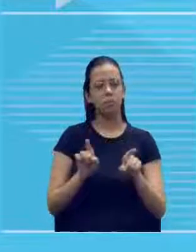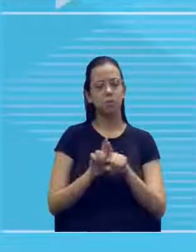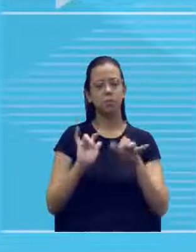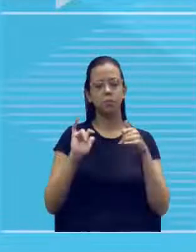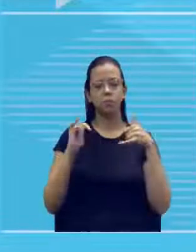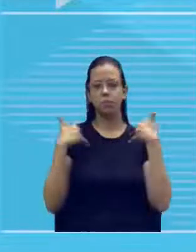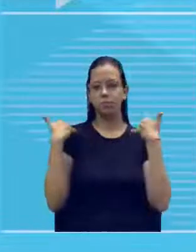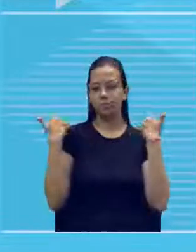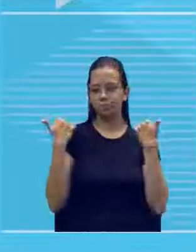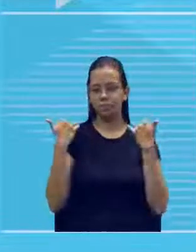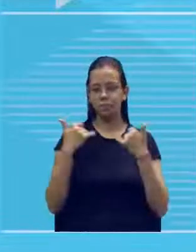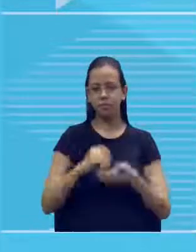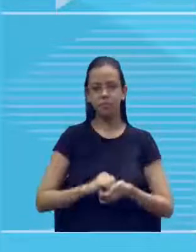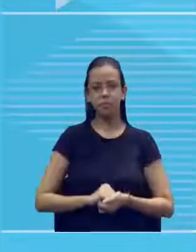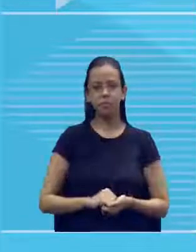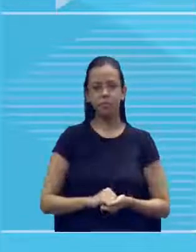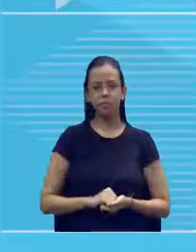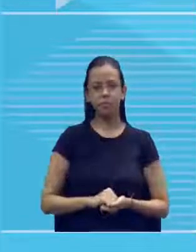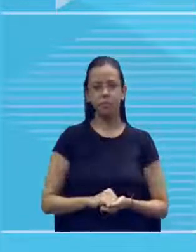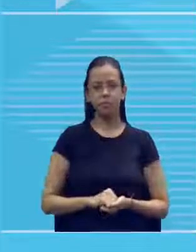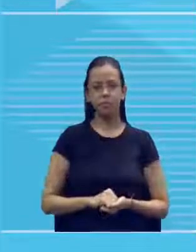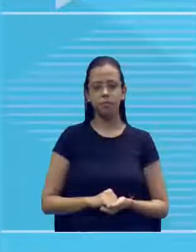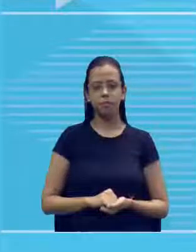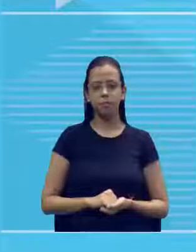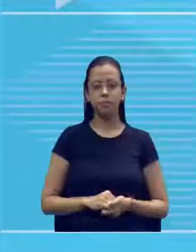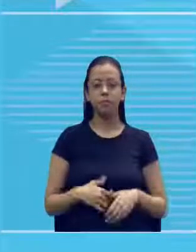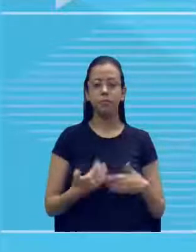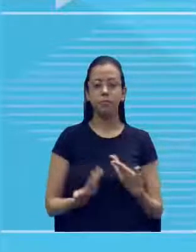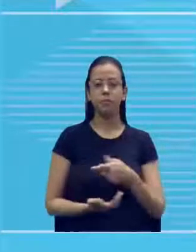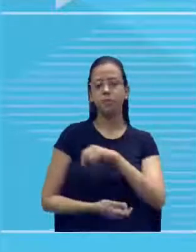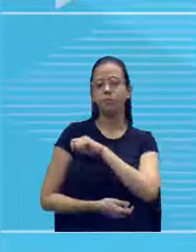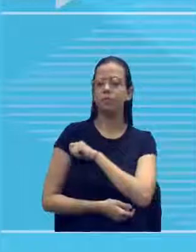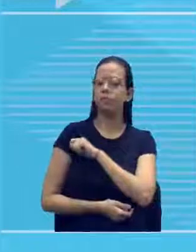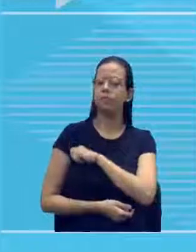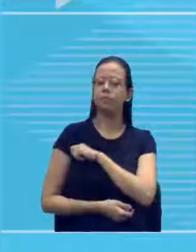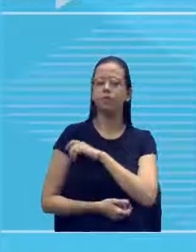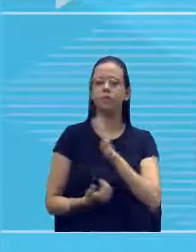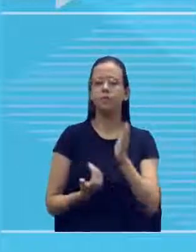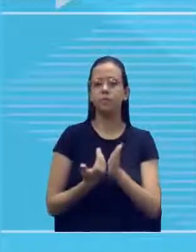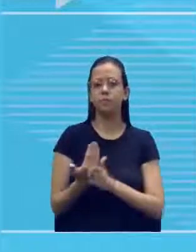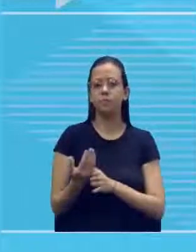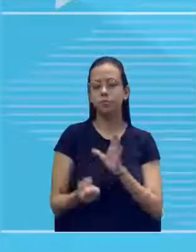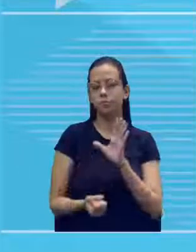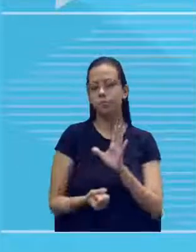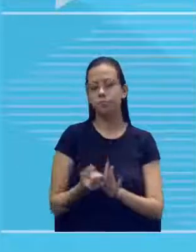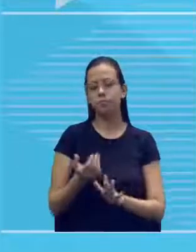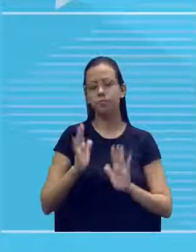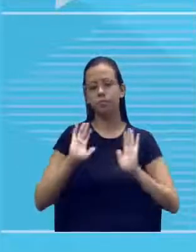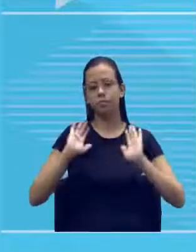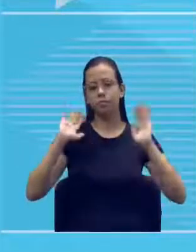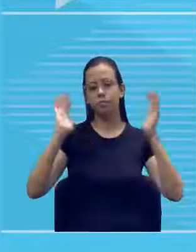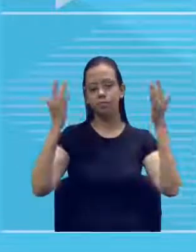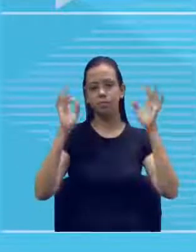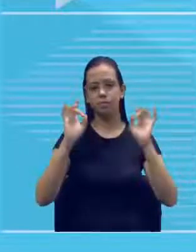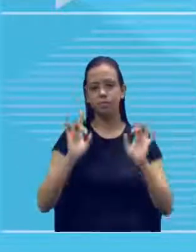aniversário, casamento. E aqui, turma, nasceram as grandes festas.